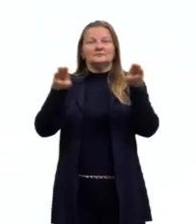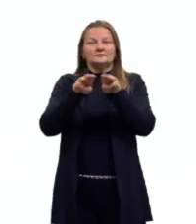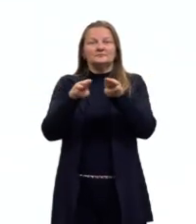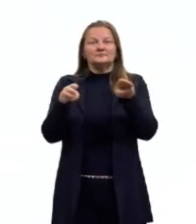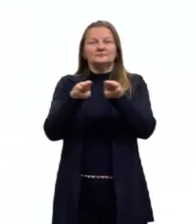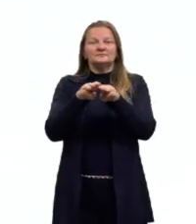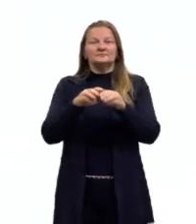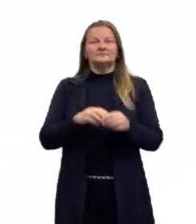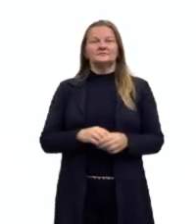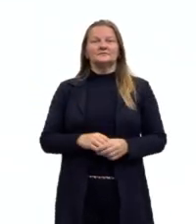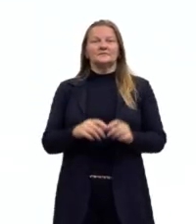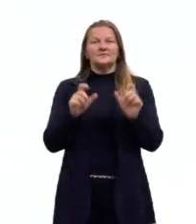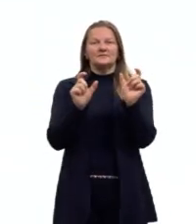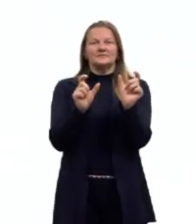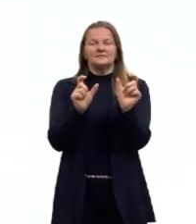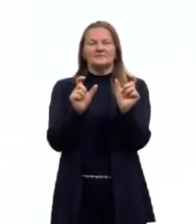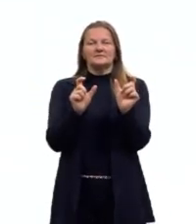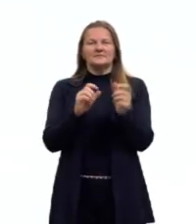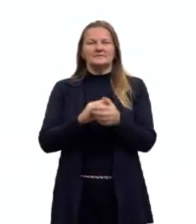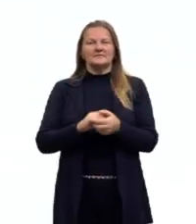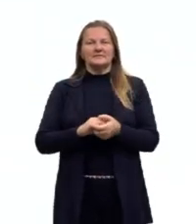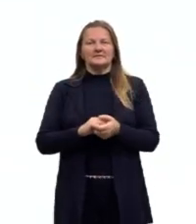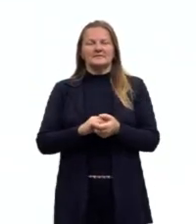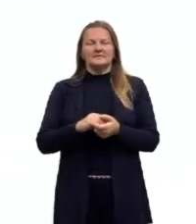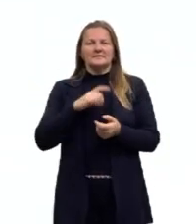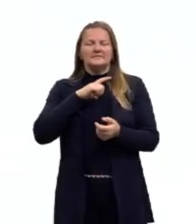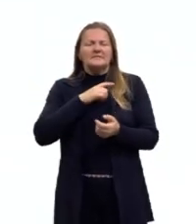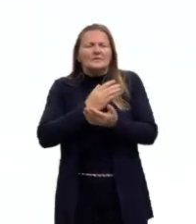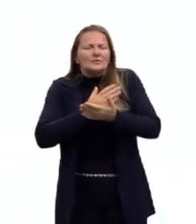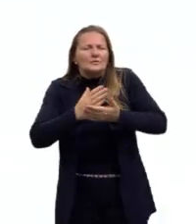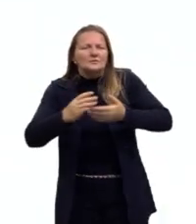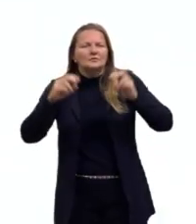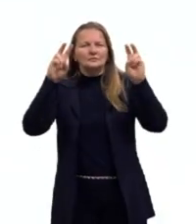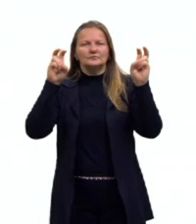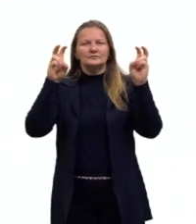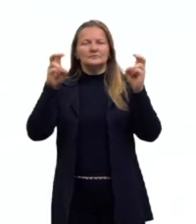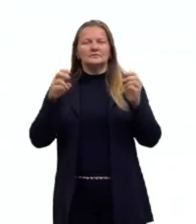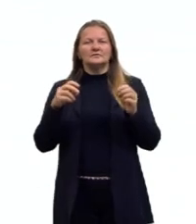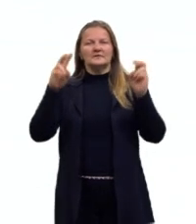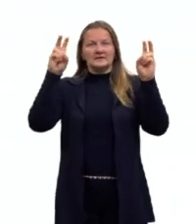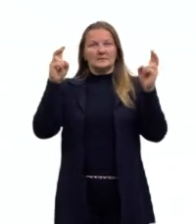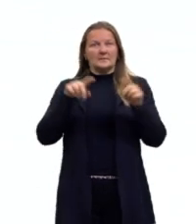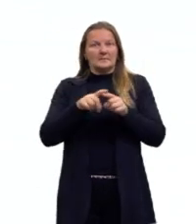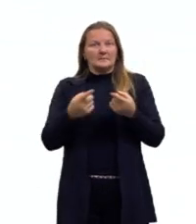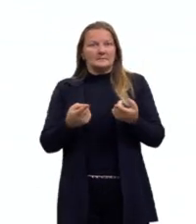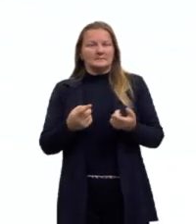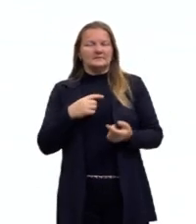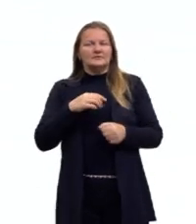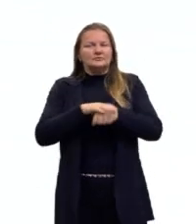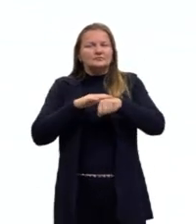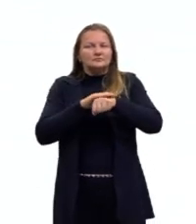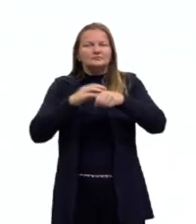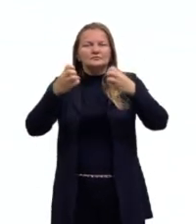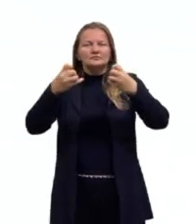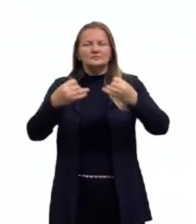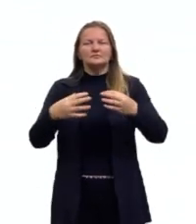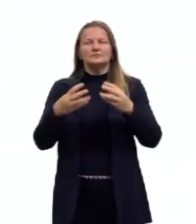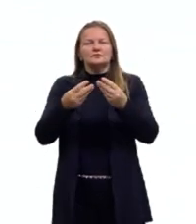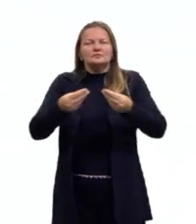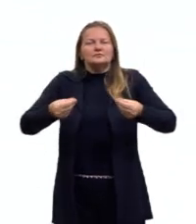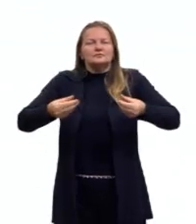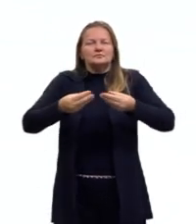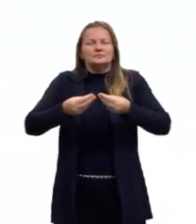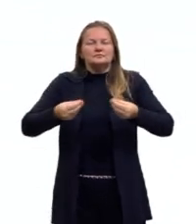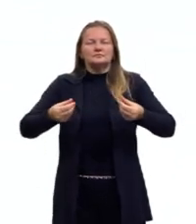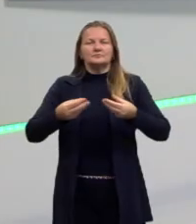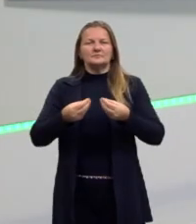esse termo, né, desde o início, que a gente começou a tratar dessa temática, mas até agora a gente só falou superficialmente,